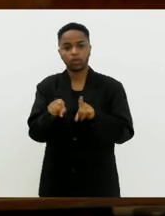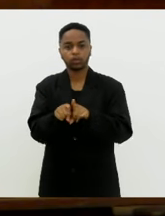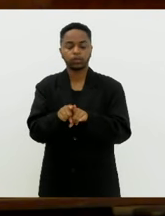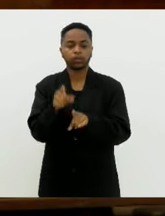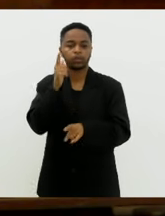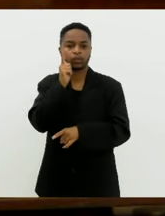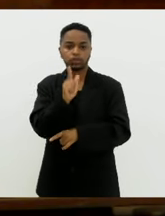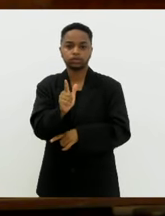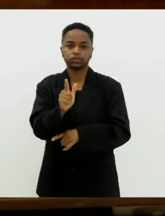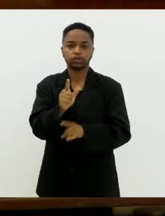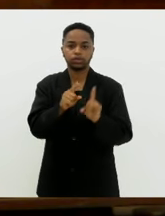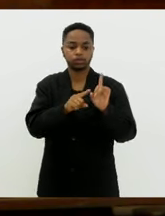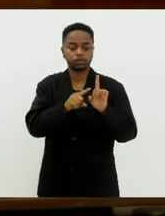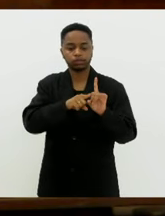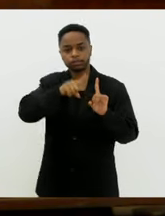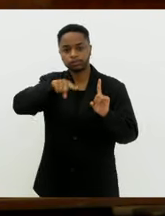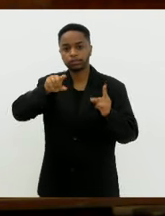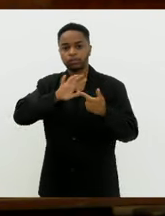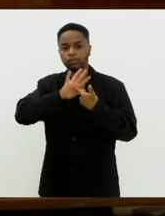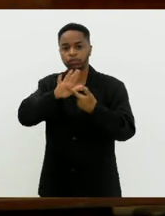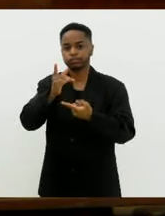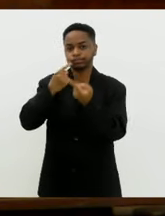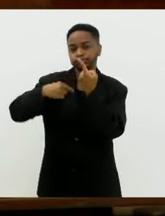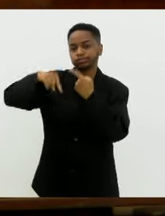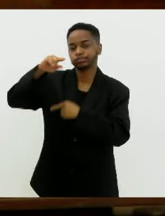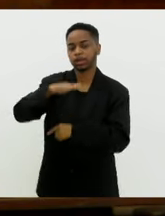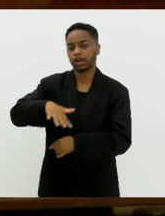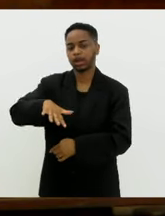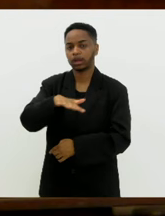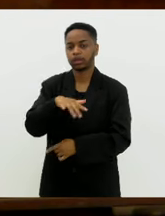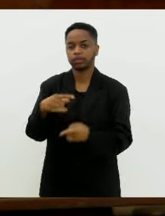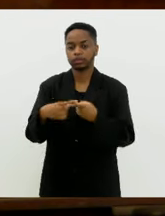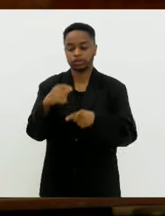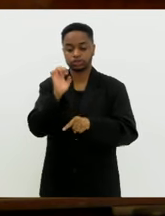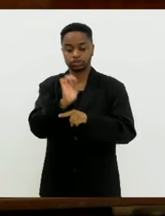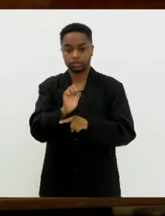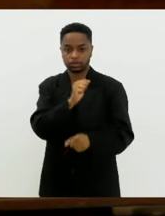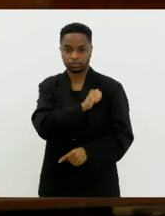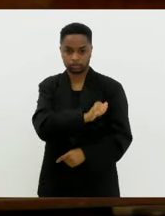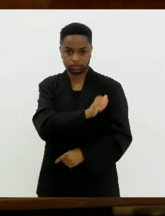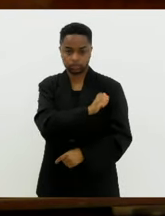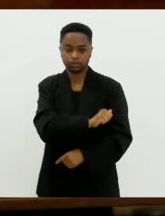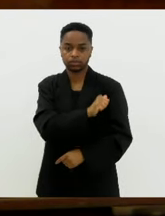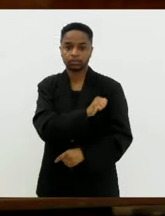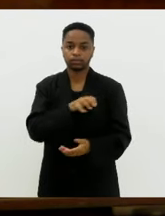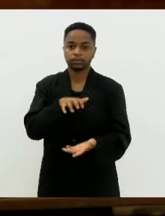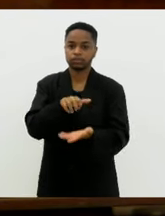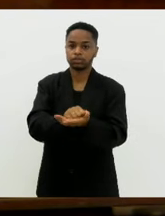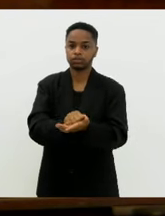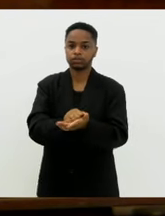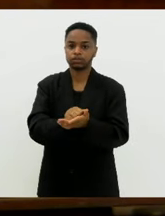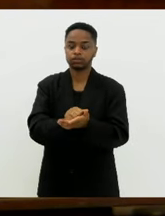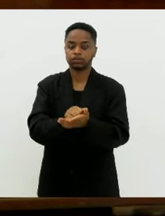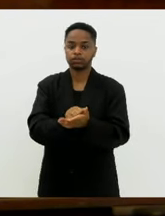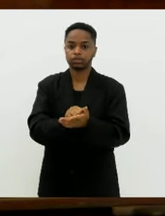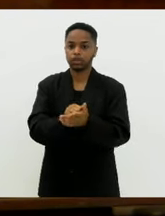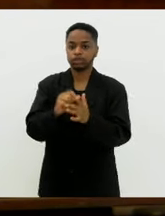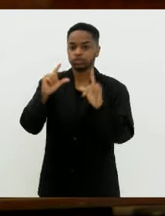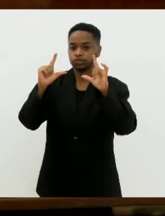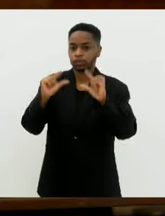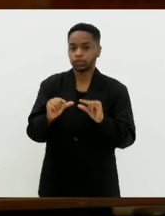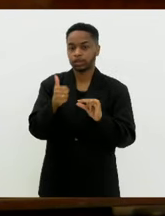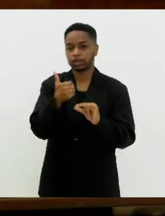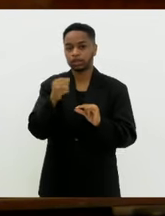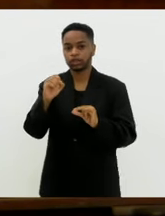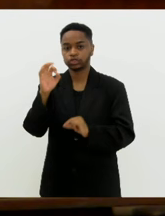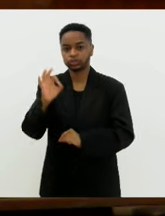que revela um avanço nessa área. O Estado do Rio de Janeiro registrou queda de mais de 10% nos crimes de